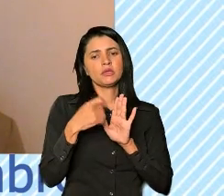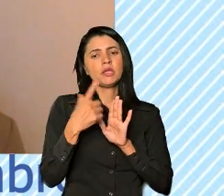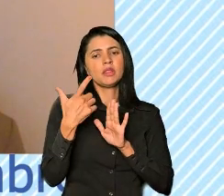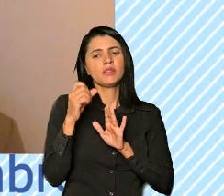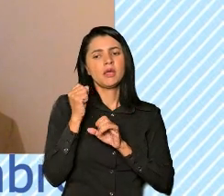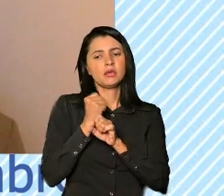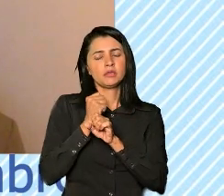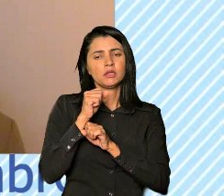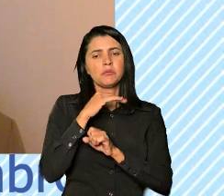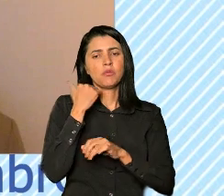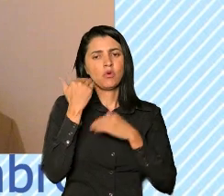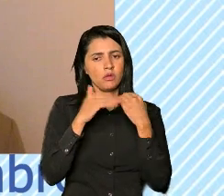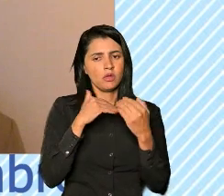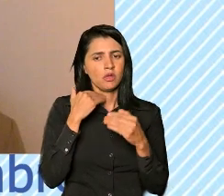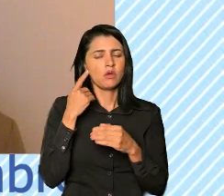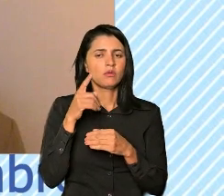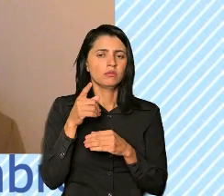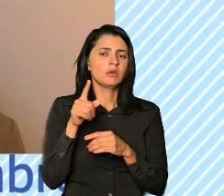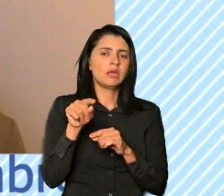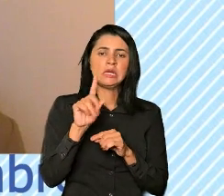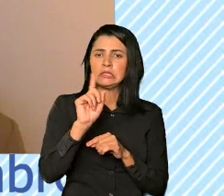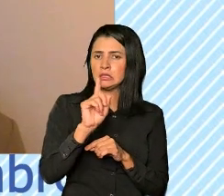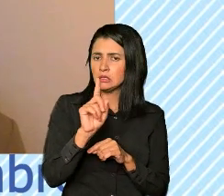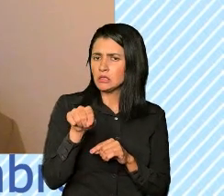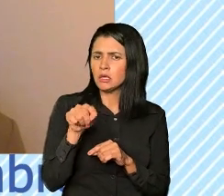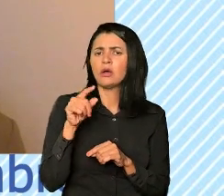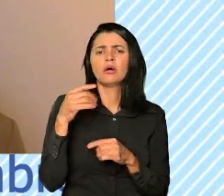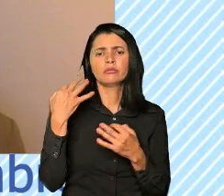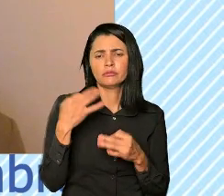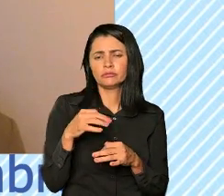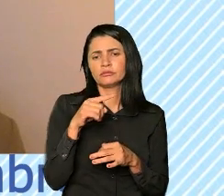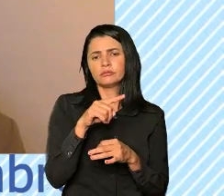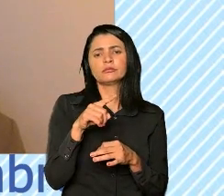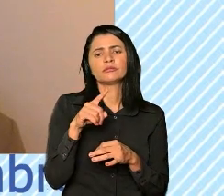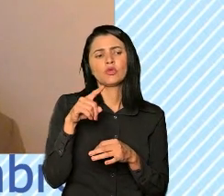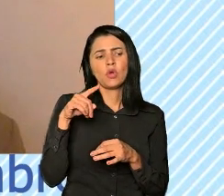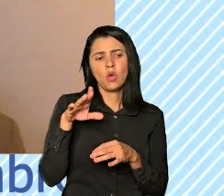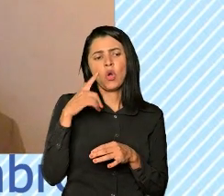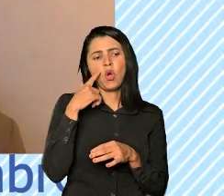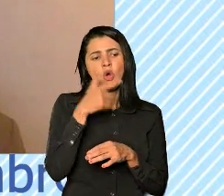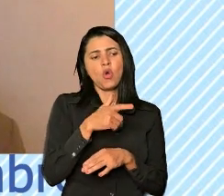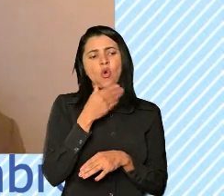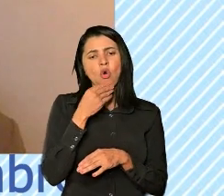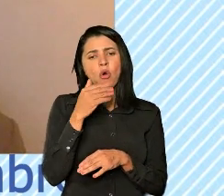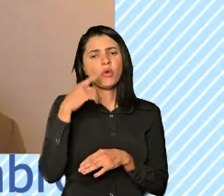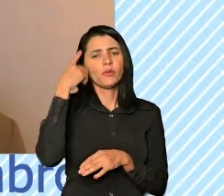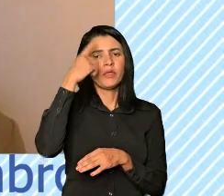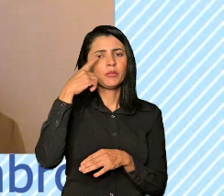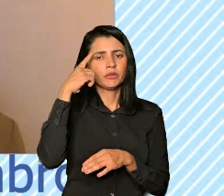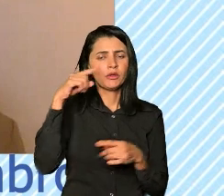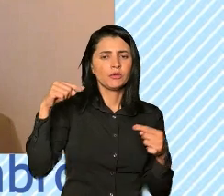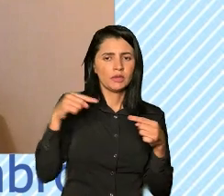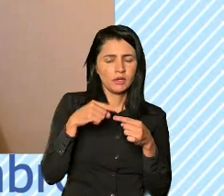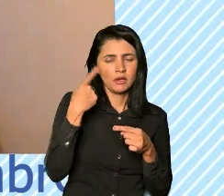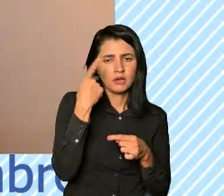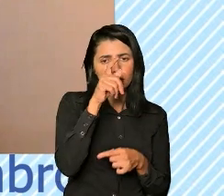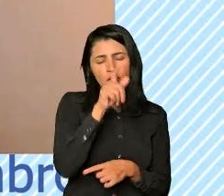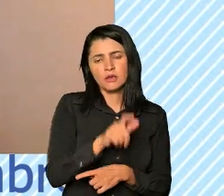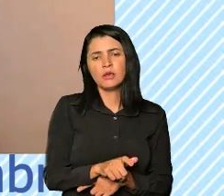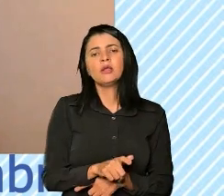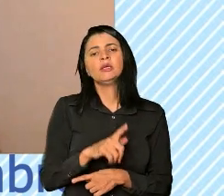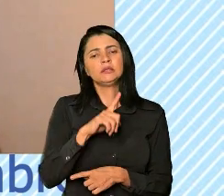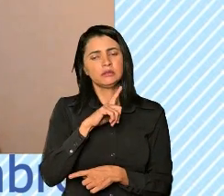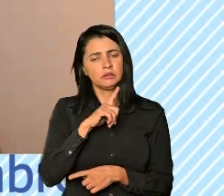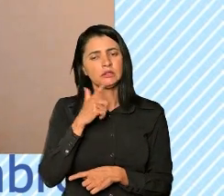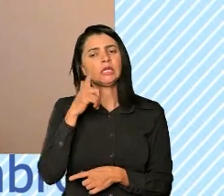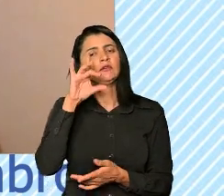de falecimento. Porque se aham. não fosse, com certeza ele teria, né? Ou algum deputado ligado a ele, né?